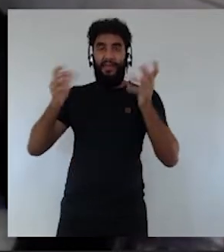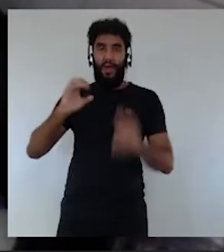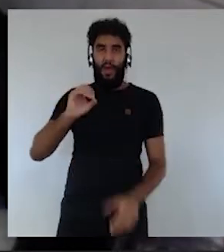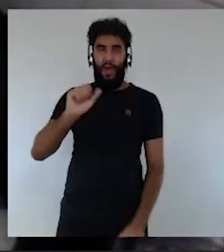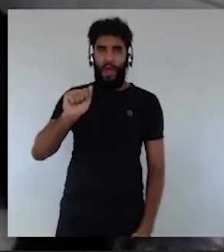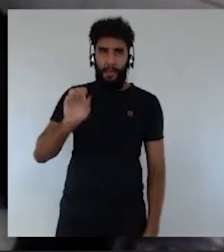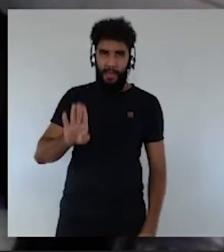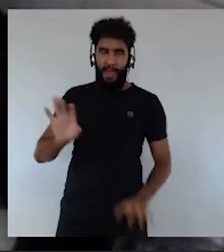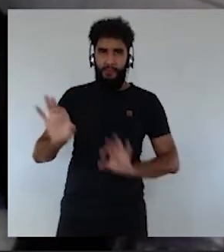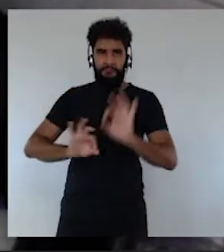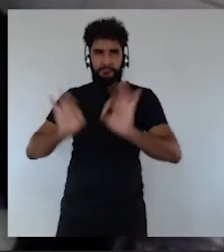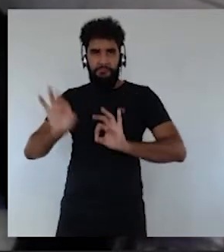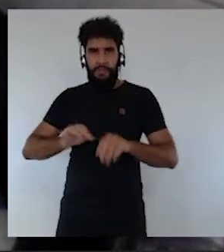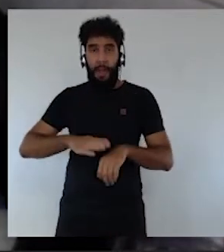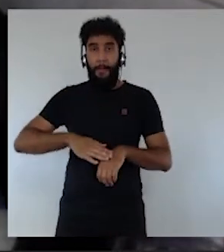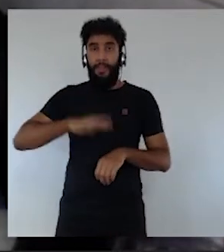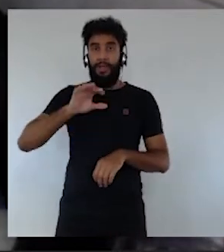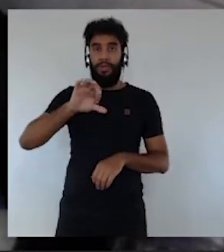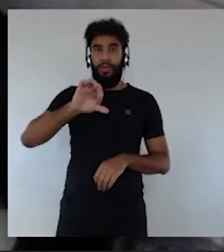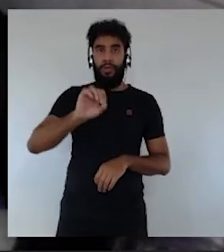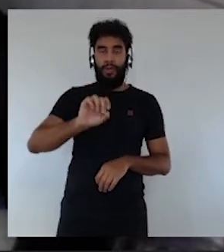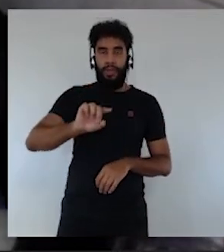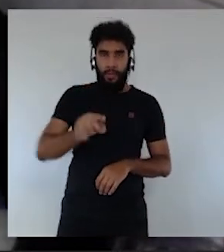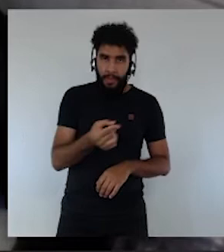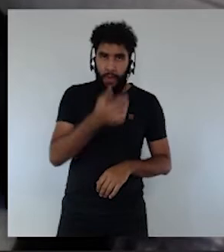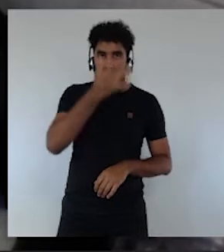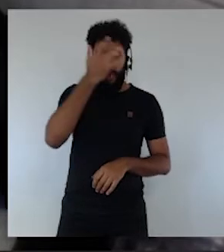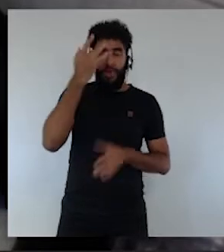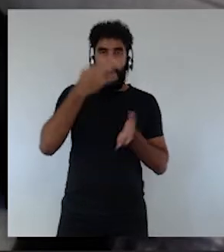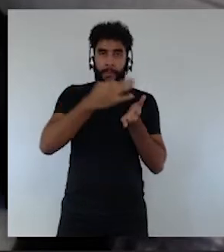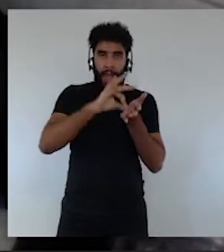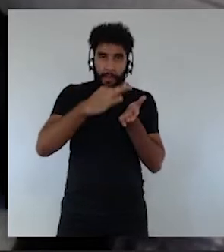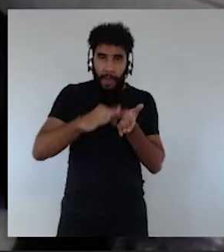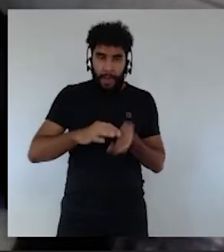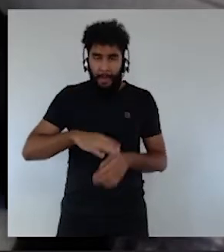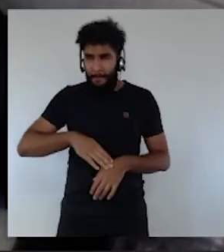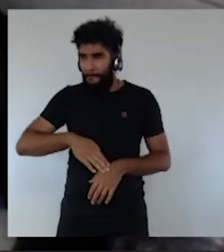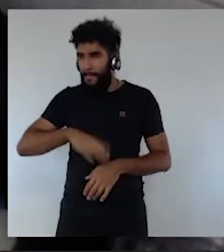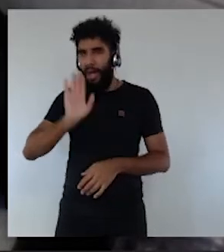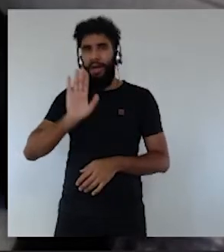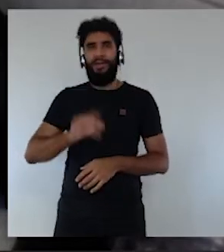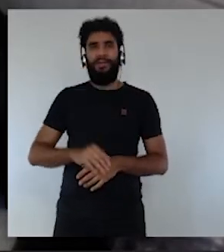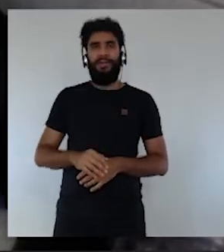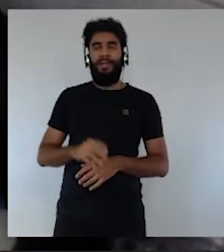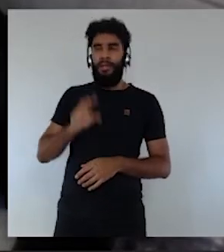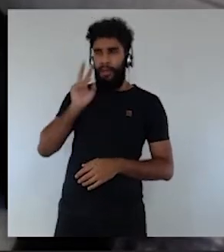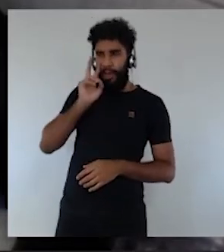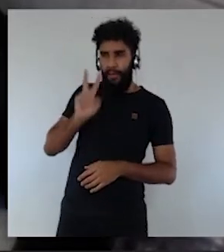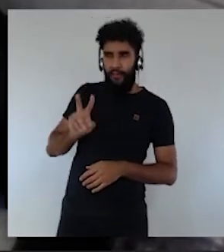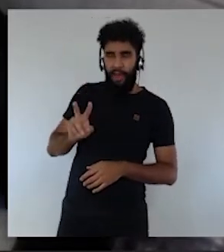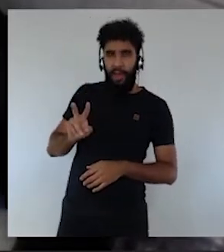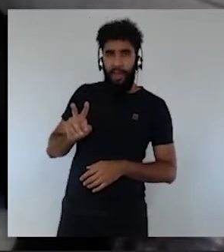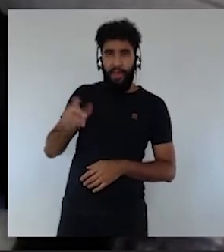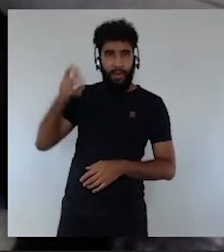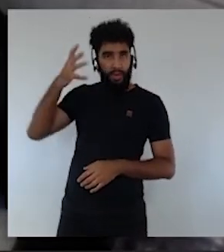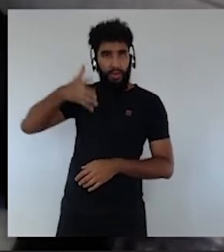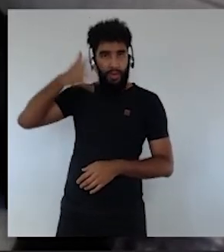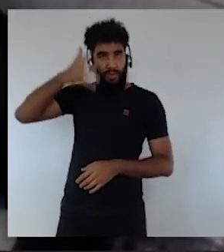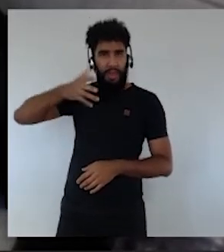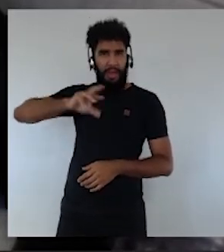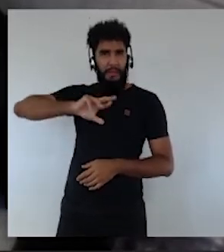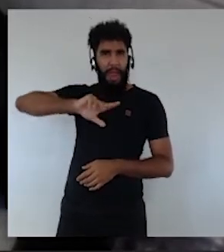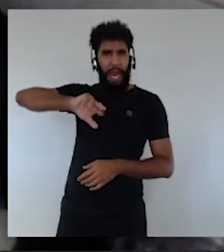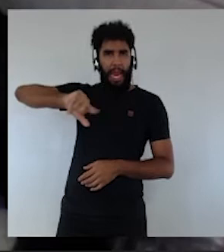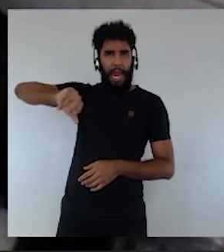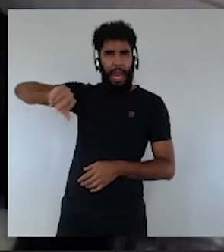organizando, são mais de 90 mil inscritos, segundo as últimas informações, e verificando que os inúmeros painéis estão sendo realizados,